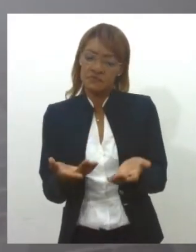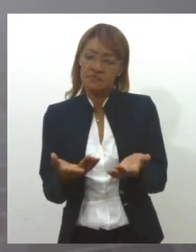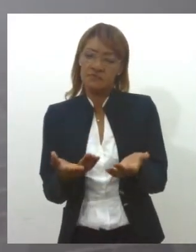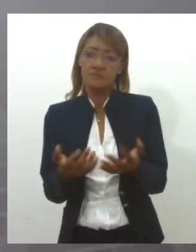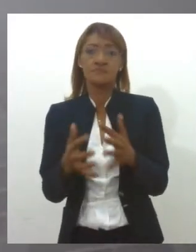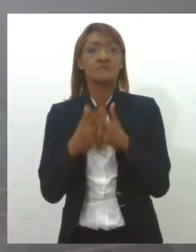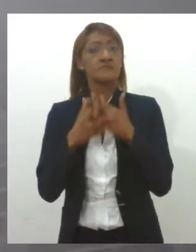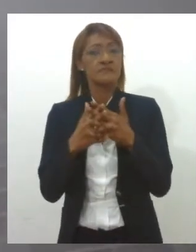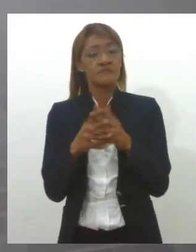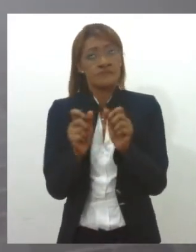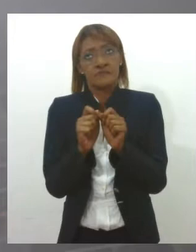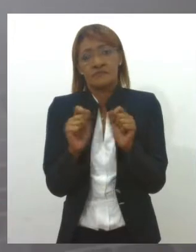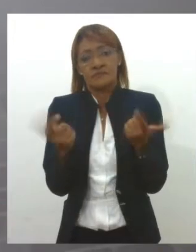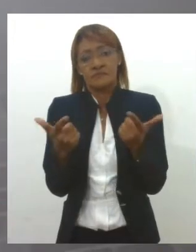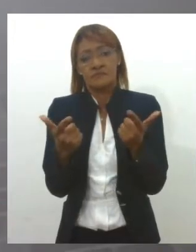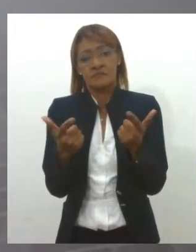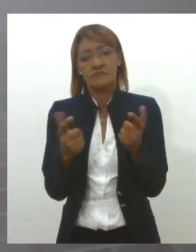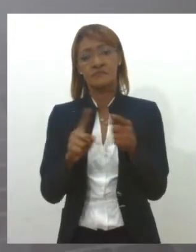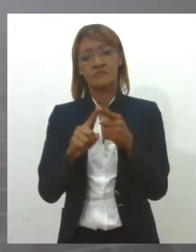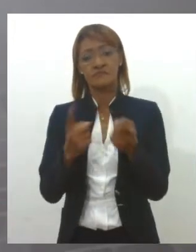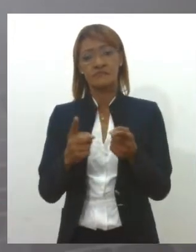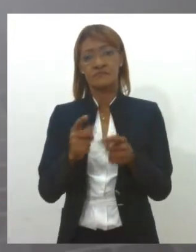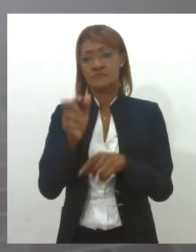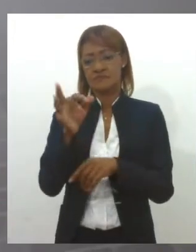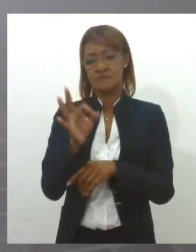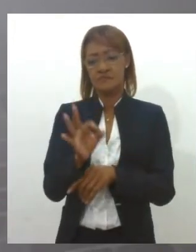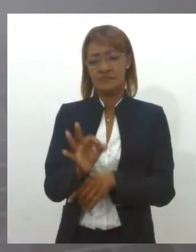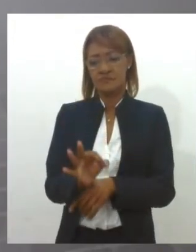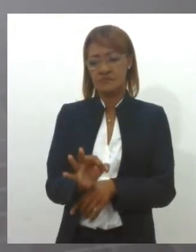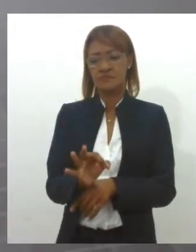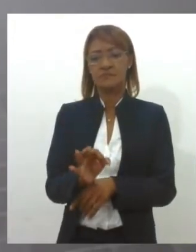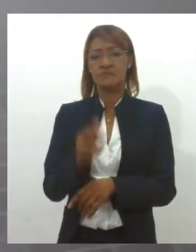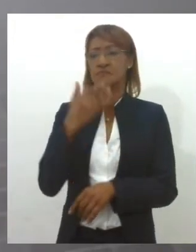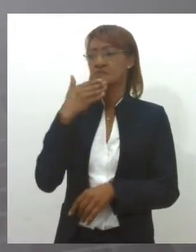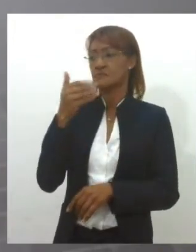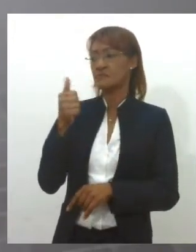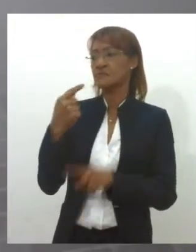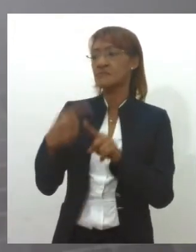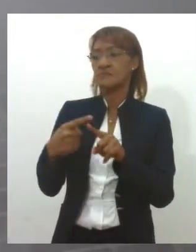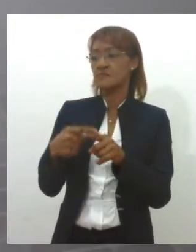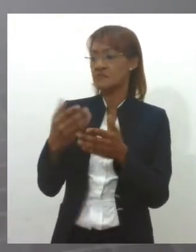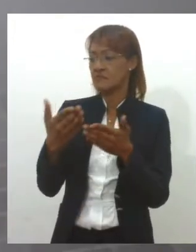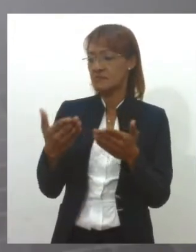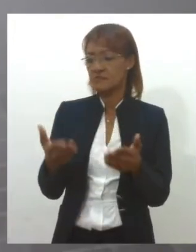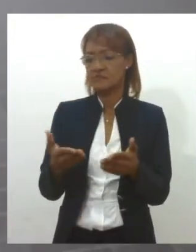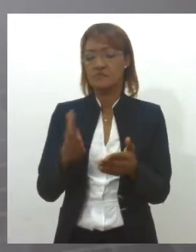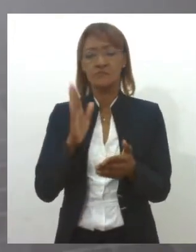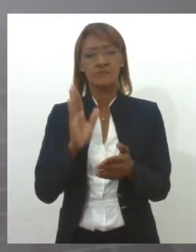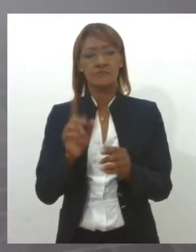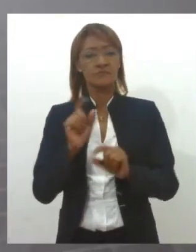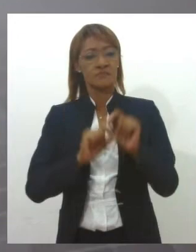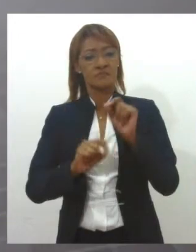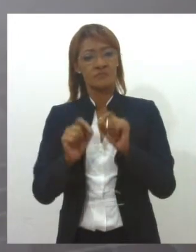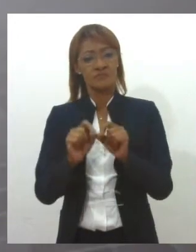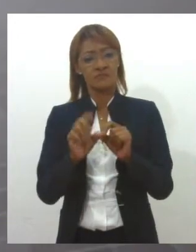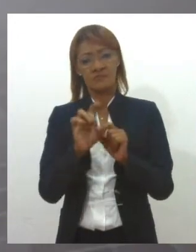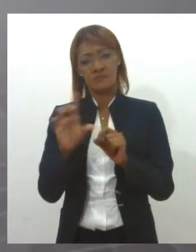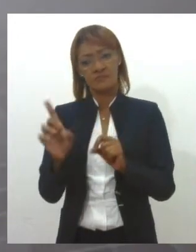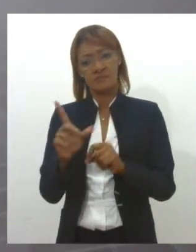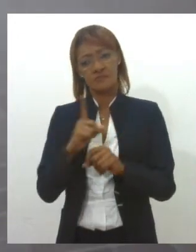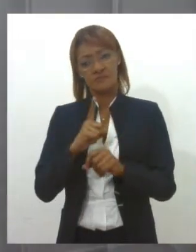conflitos é óbvio né mas com certeza a mesa muito mais porque pressupõe ao vida dos principais